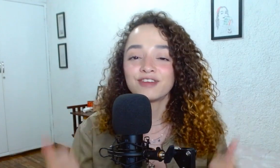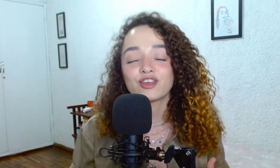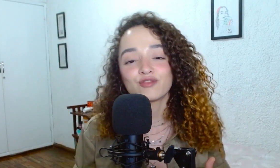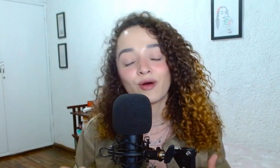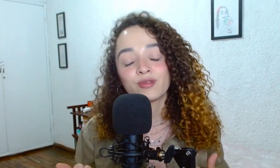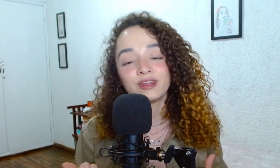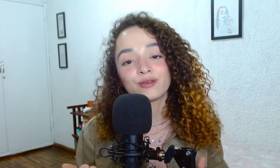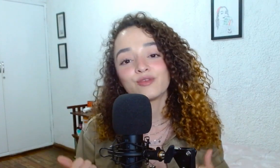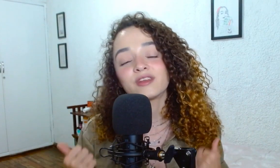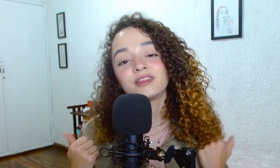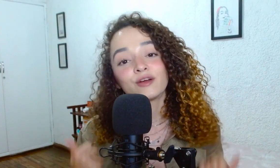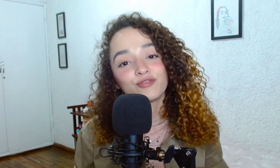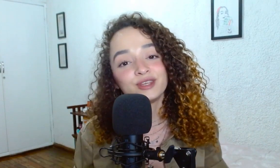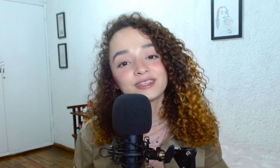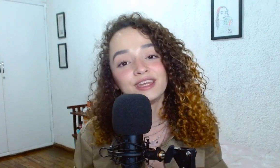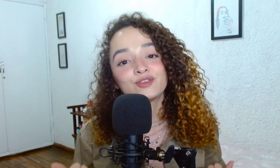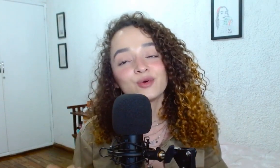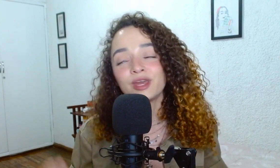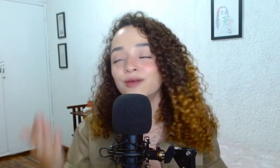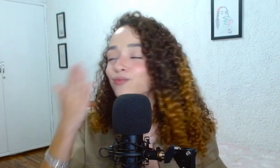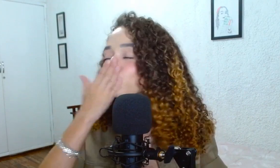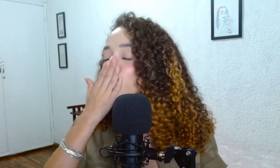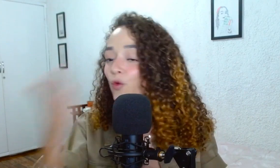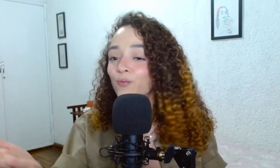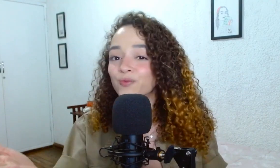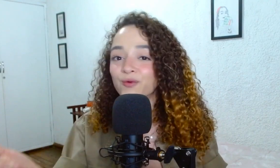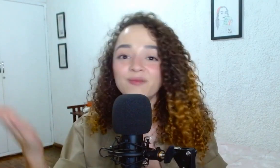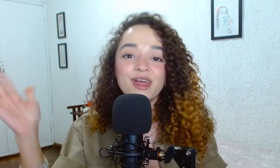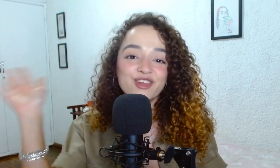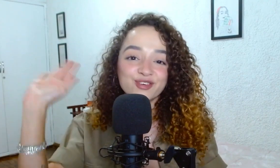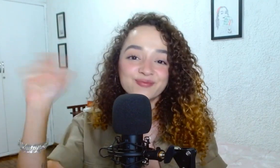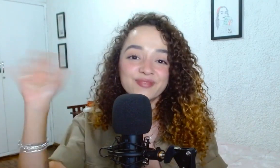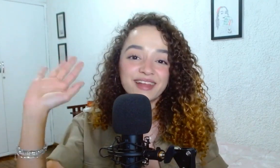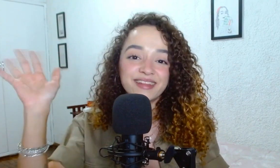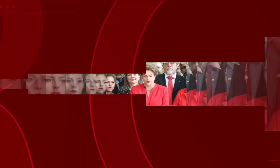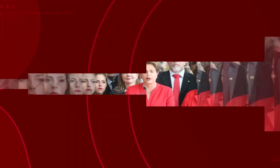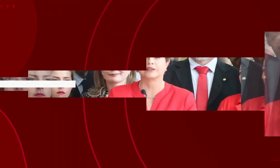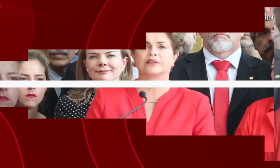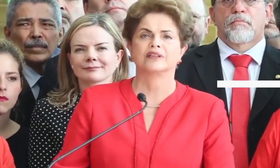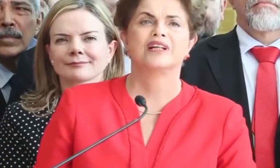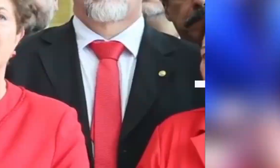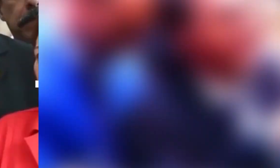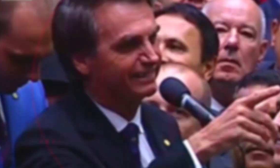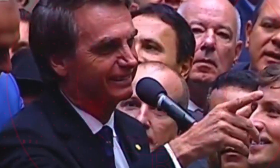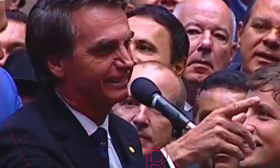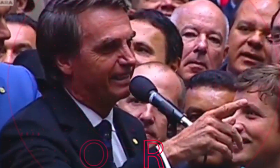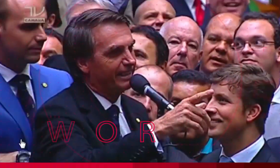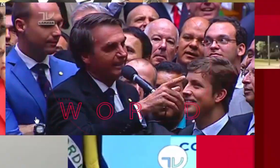inscrever e ativar o sininho se você ainda não foi inscrito e um beijo, até a próxima.